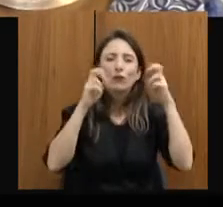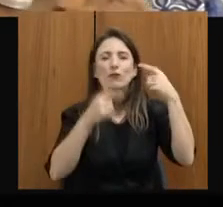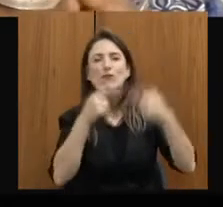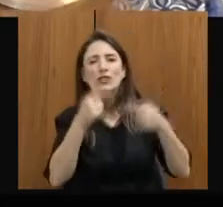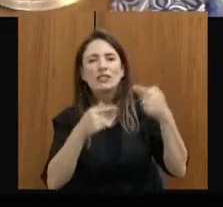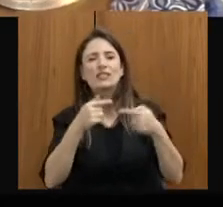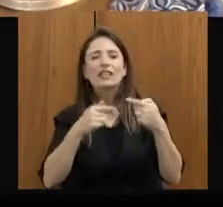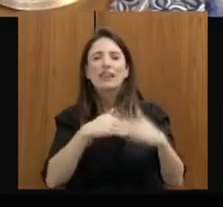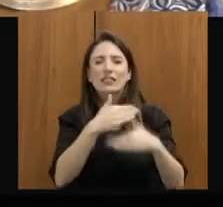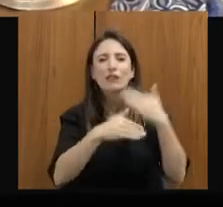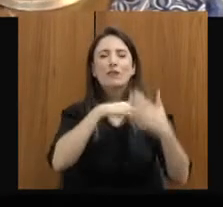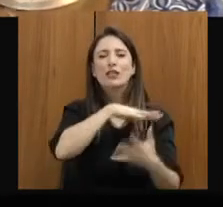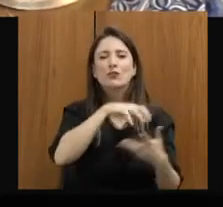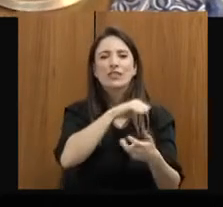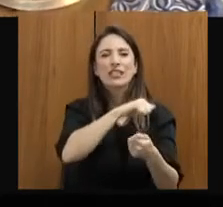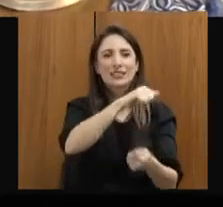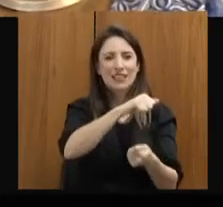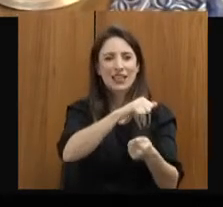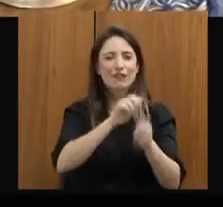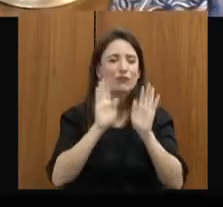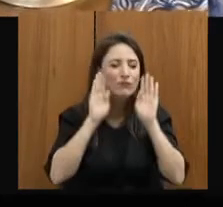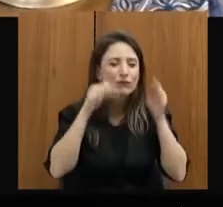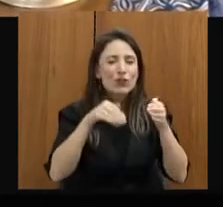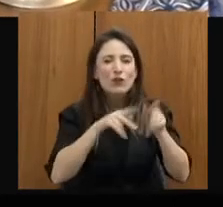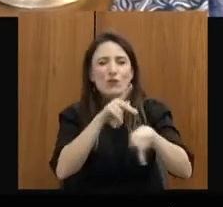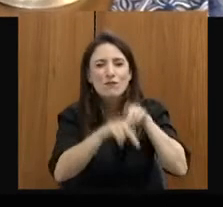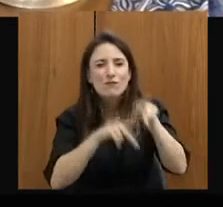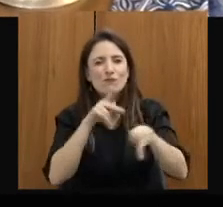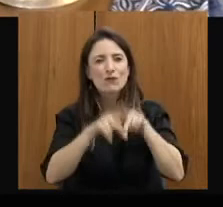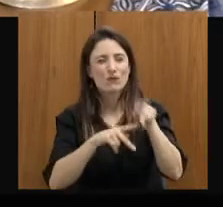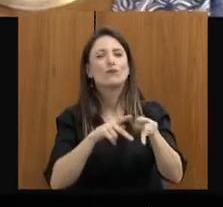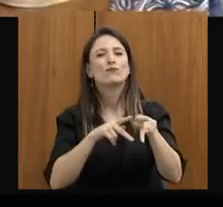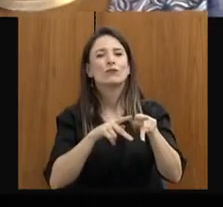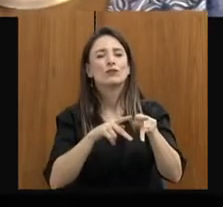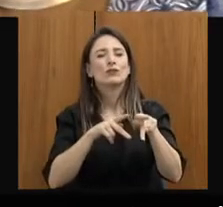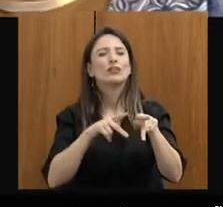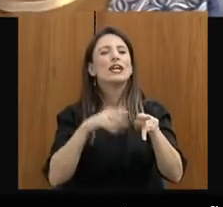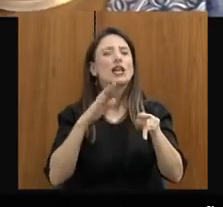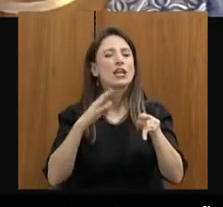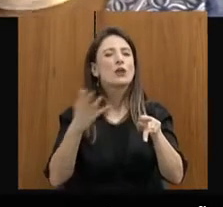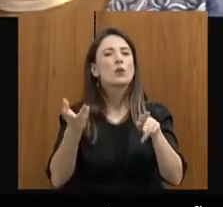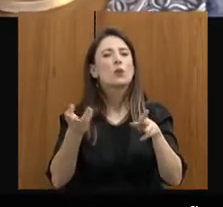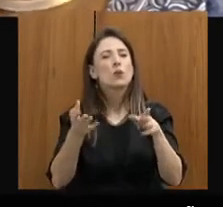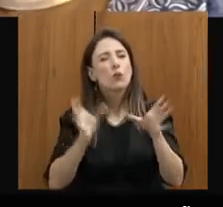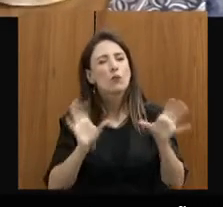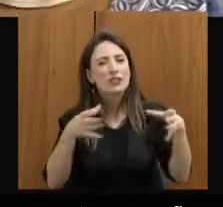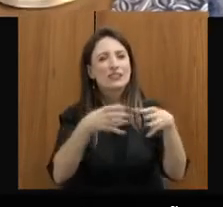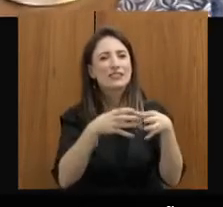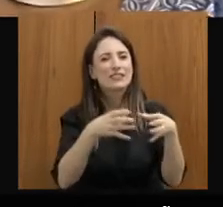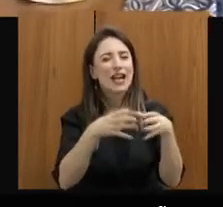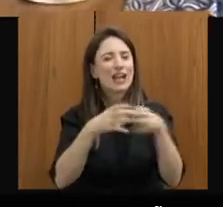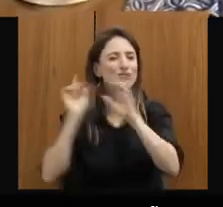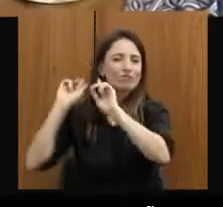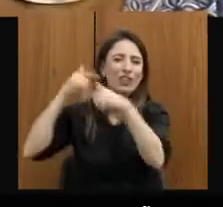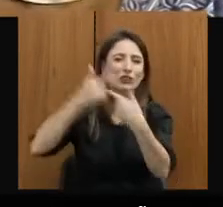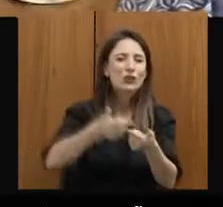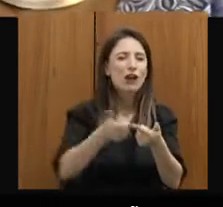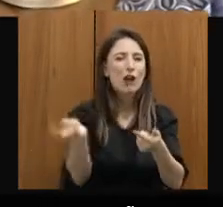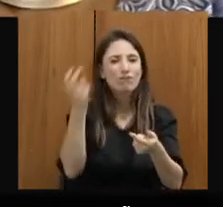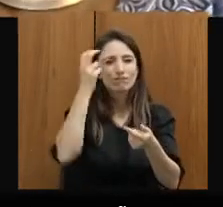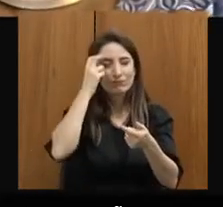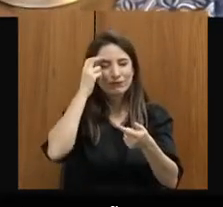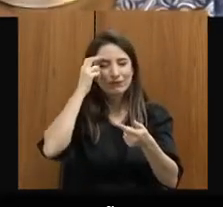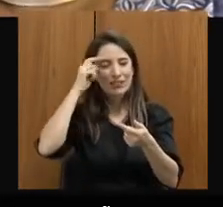povos e comunidades tradicionais ela se insere é propostas comunidades tradicionais de matriz africana assim terra em uma política